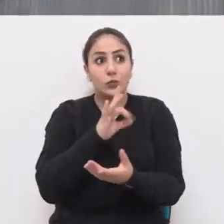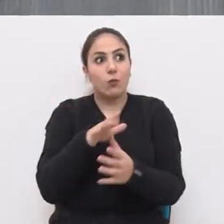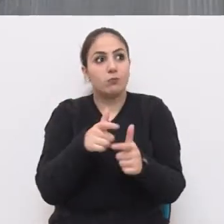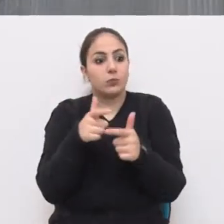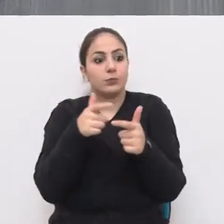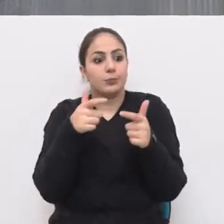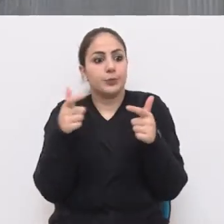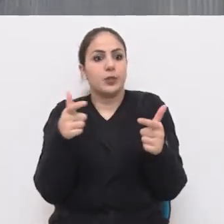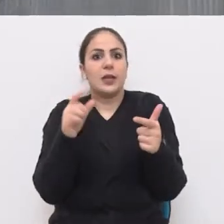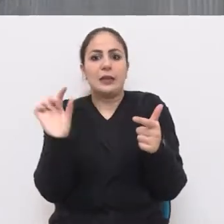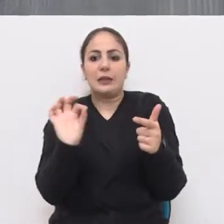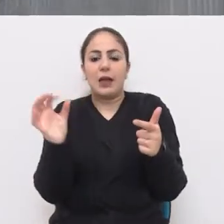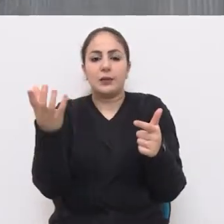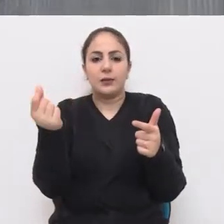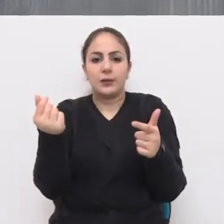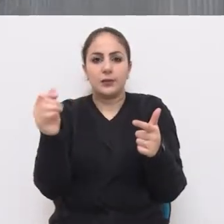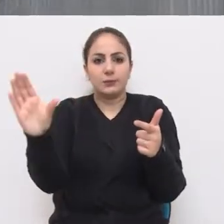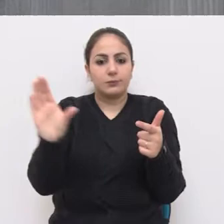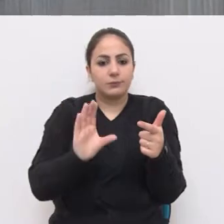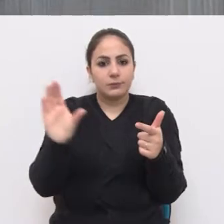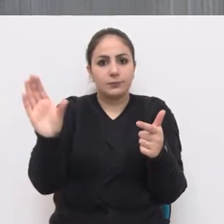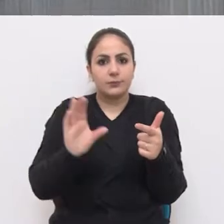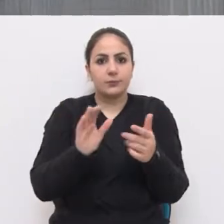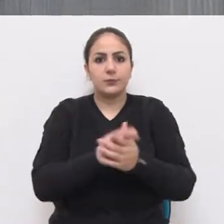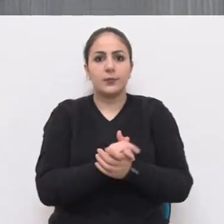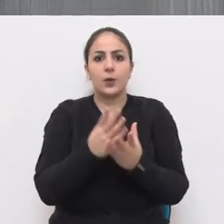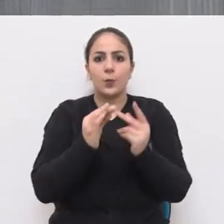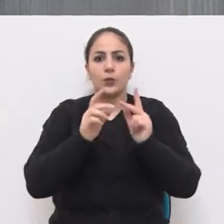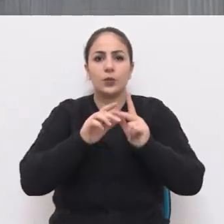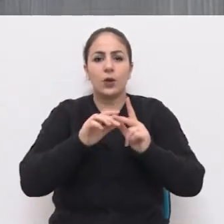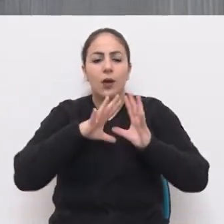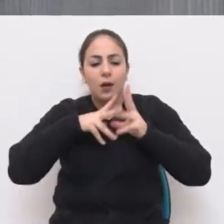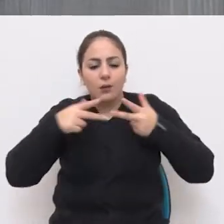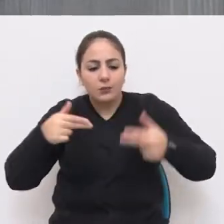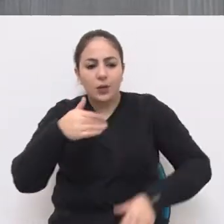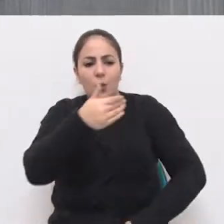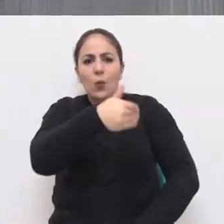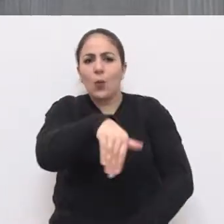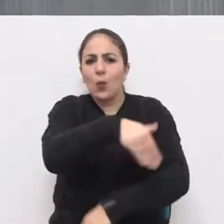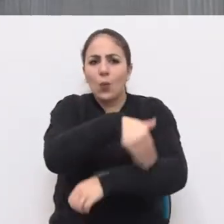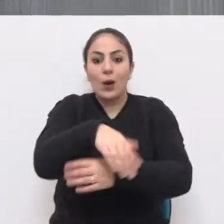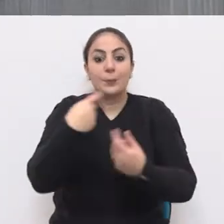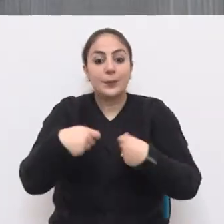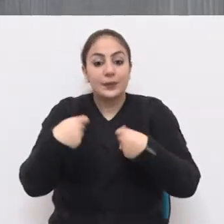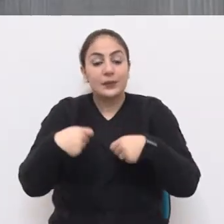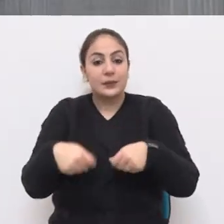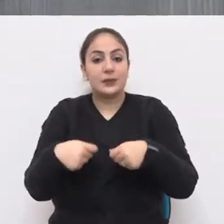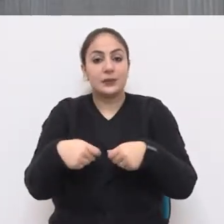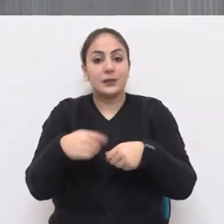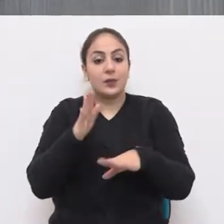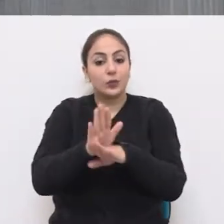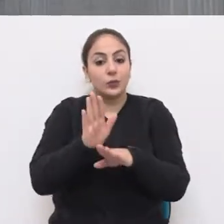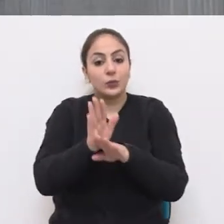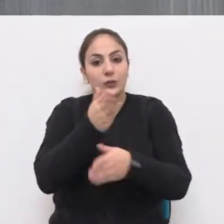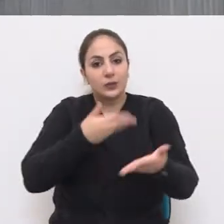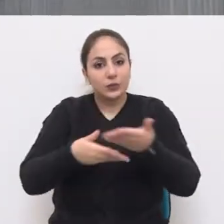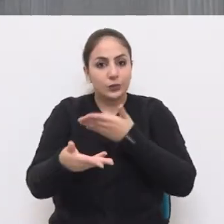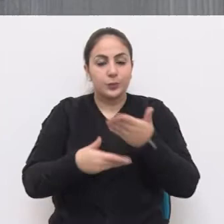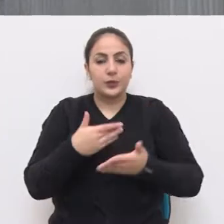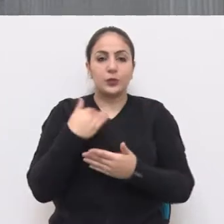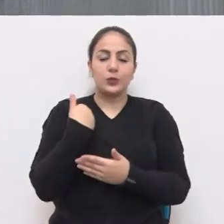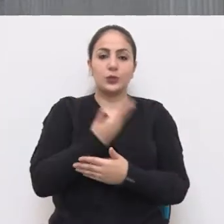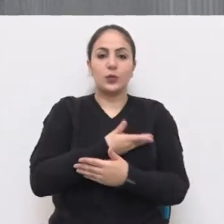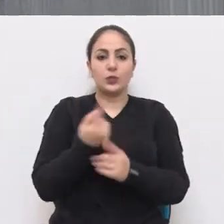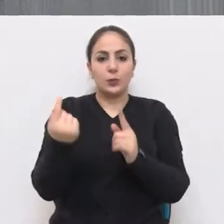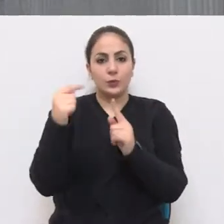e tantos animais na rua necessitando de castração e atendimentos, e a gente, com essa intenção